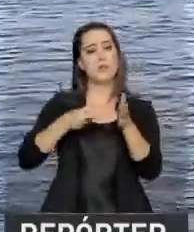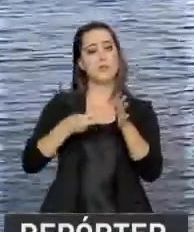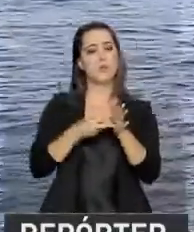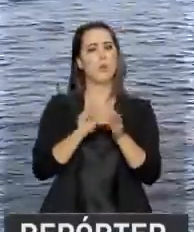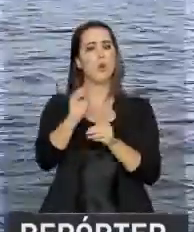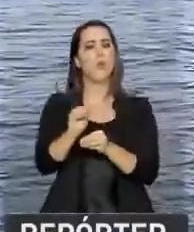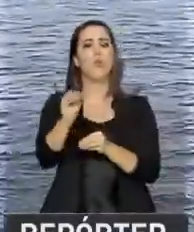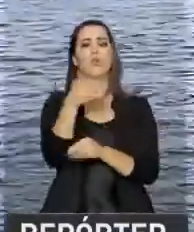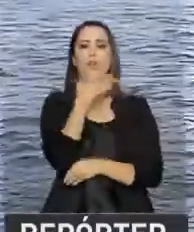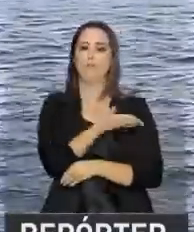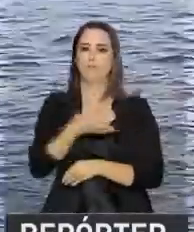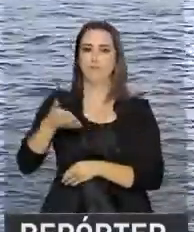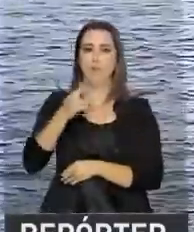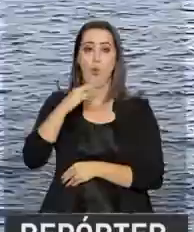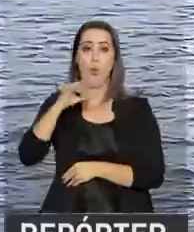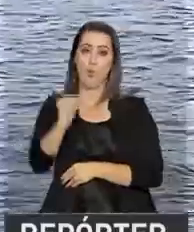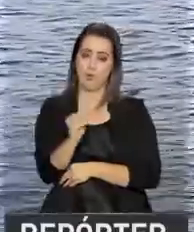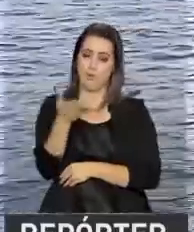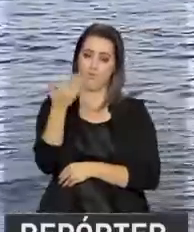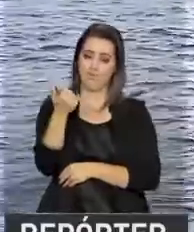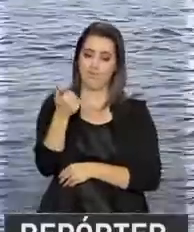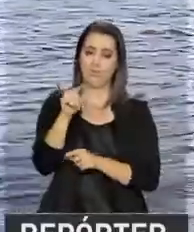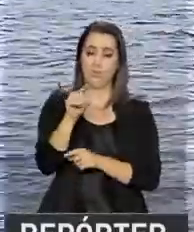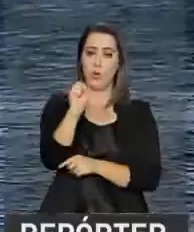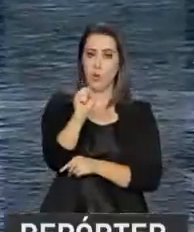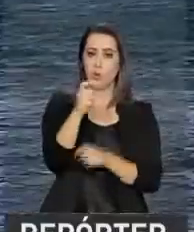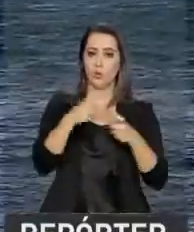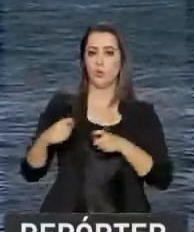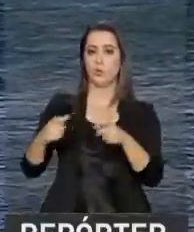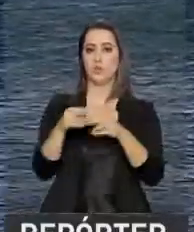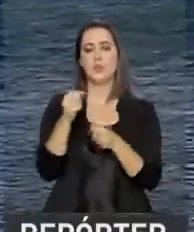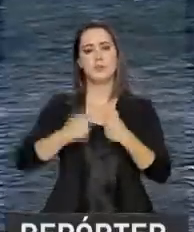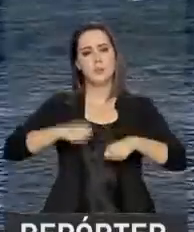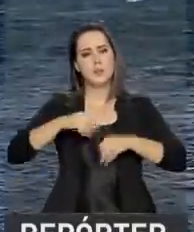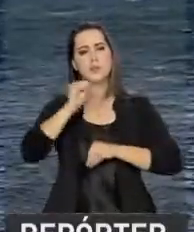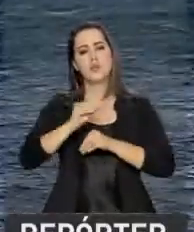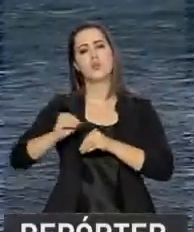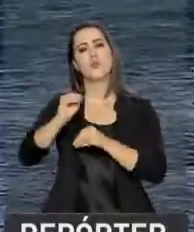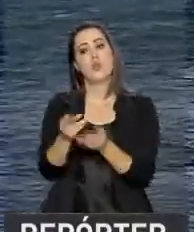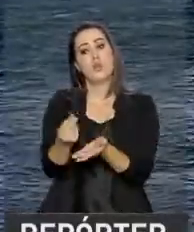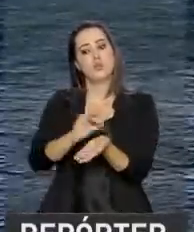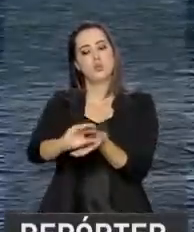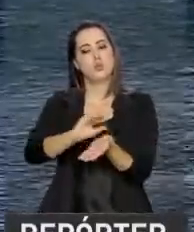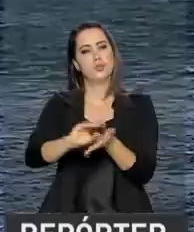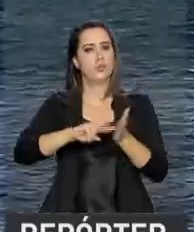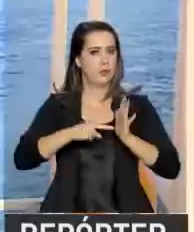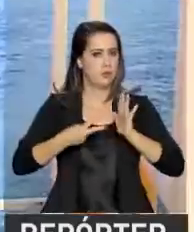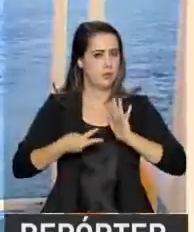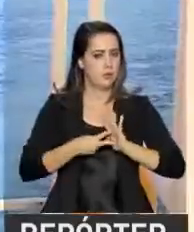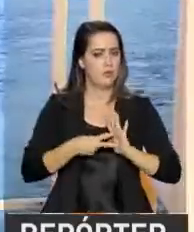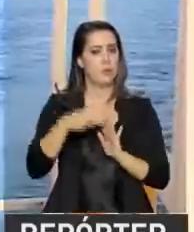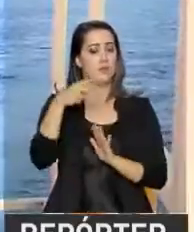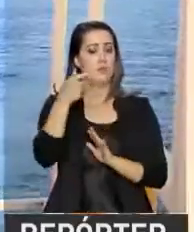chico segundo o governo foram escolhidas oito sub bacias do rio são francisco que juntas correspondem a